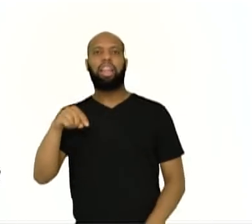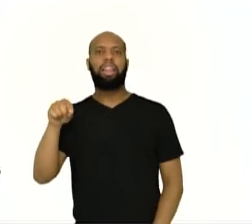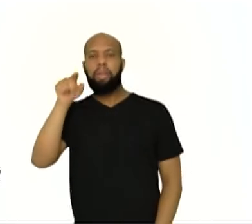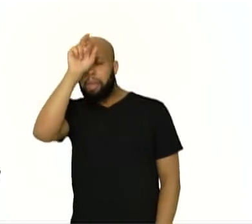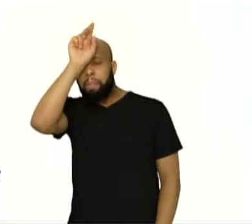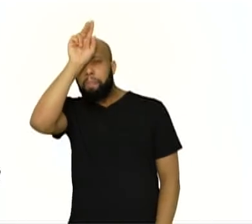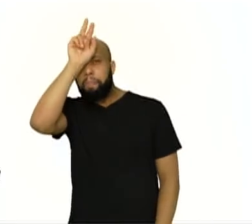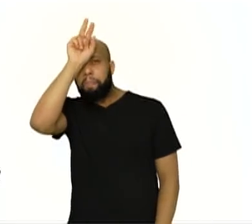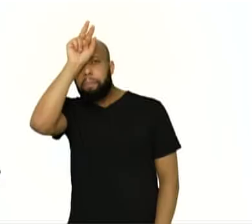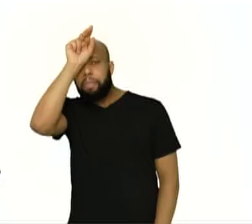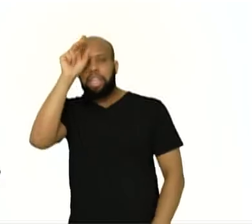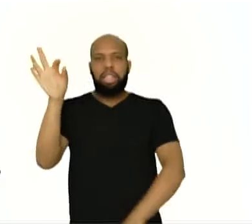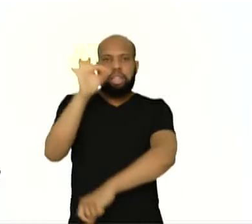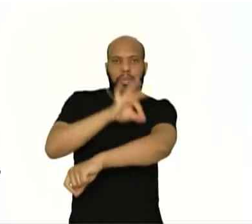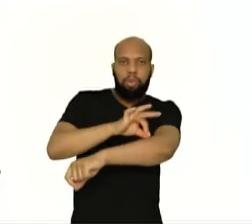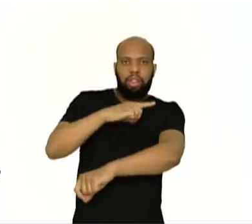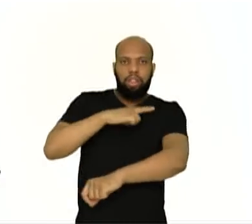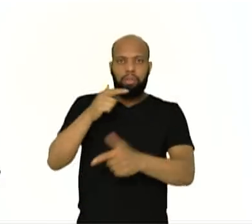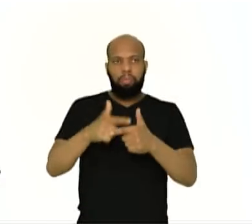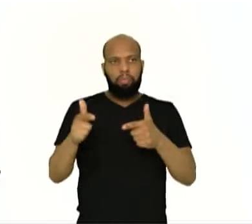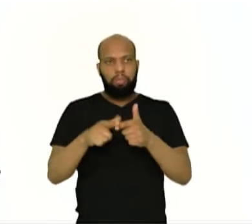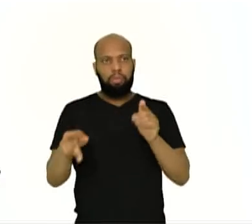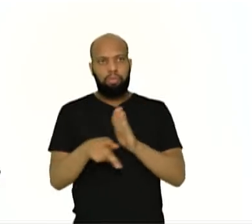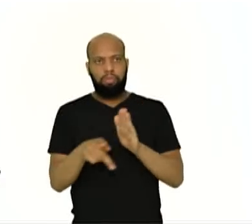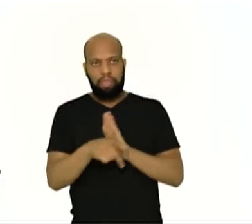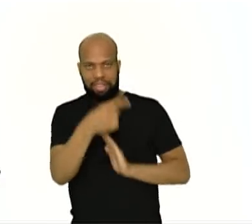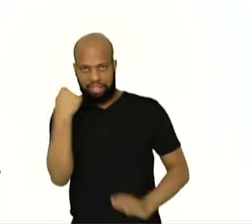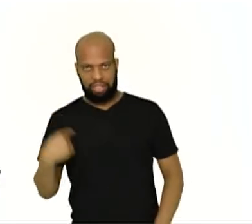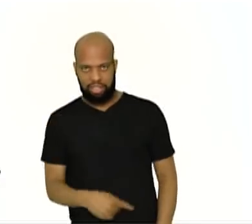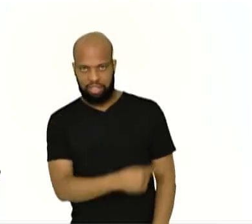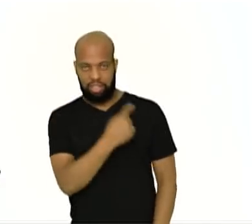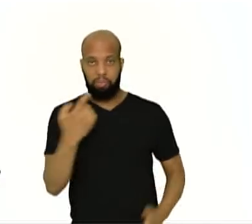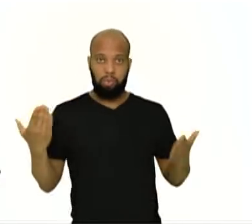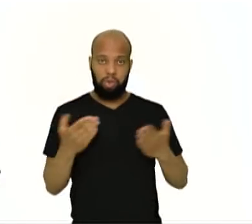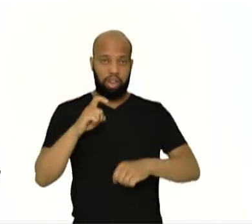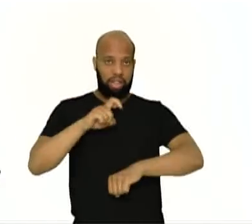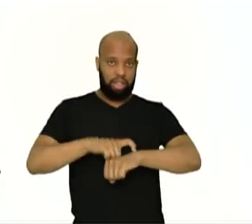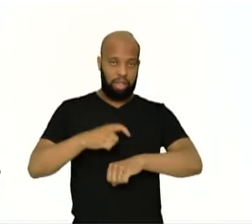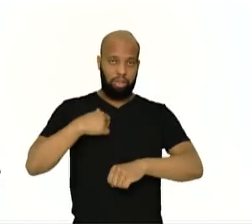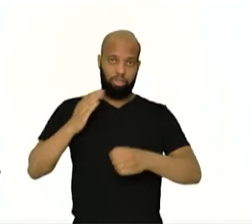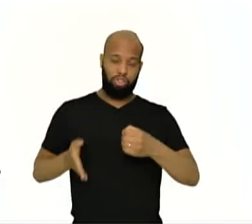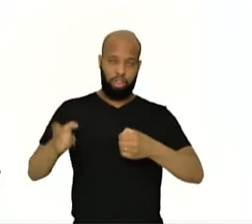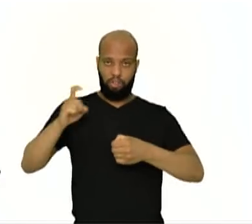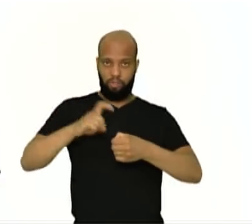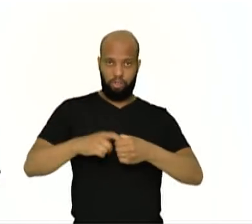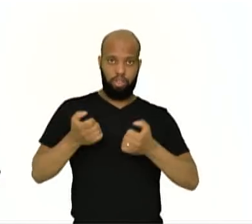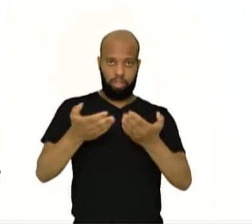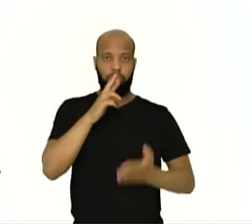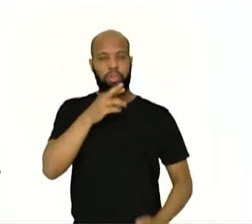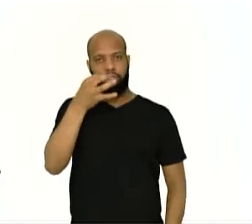e afeta o nosso sistema linfático. Eu vou dar um tempinho para vocês e já retorno.